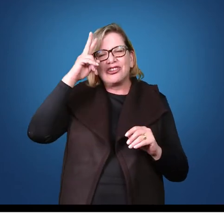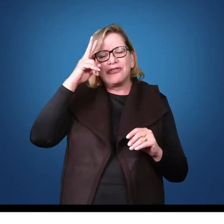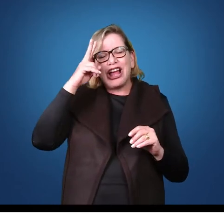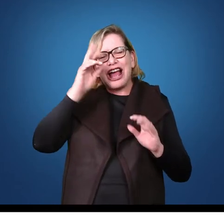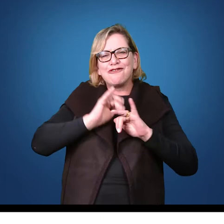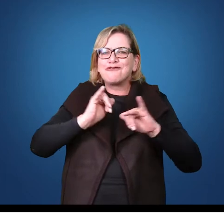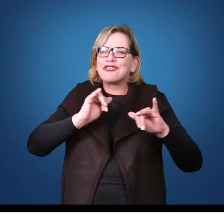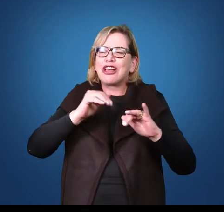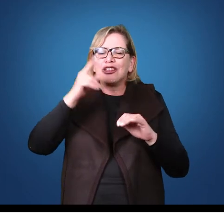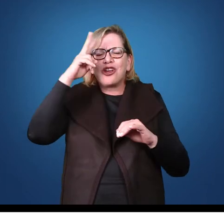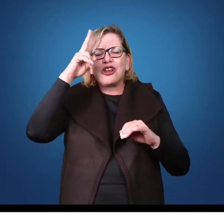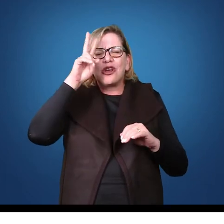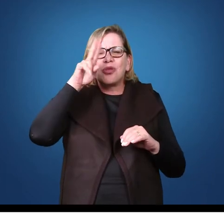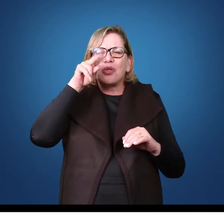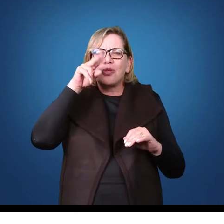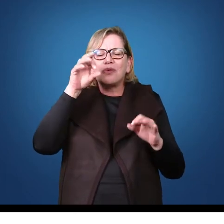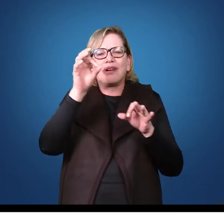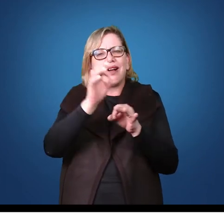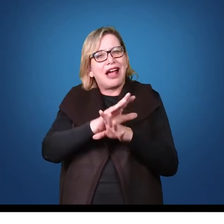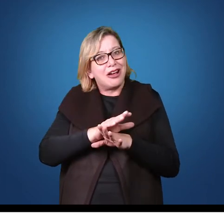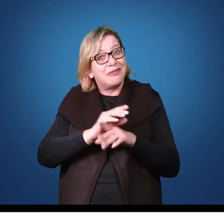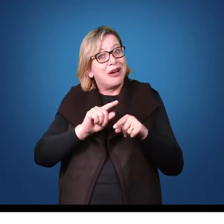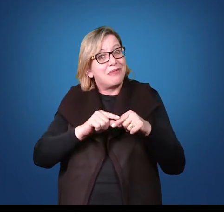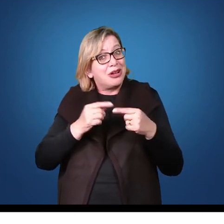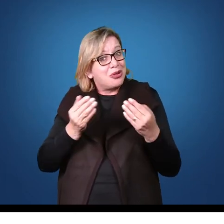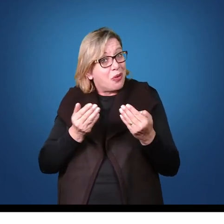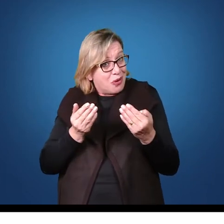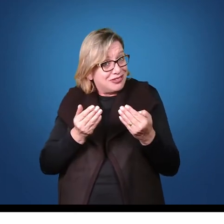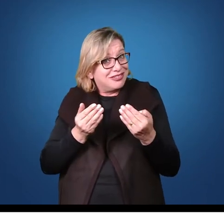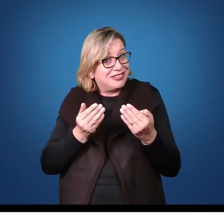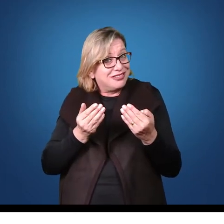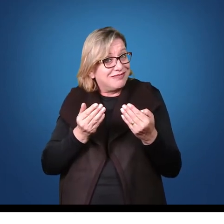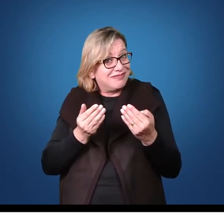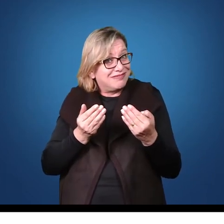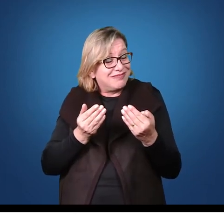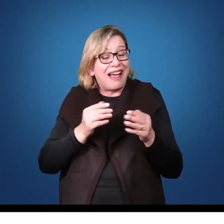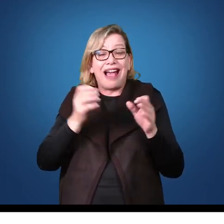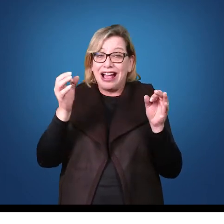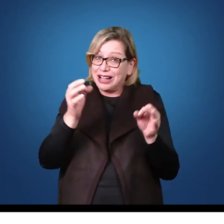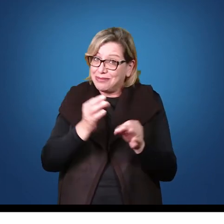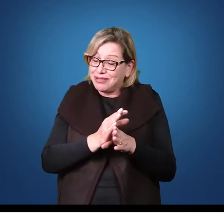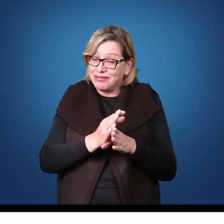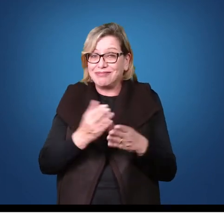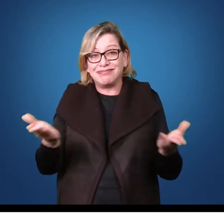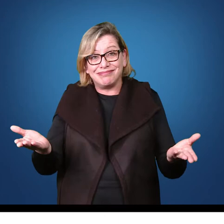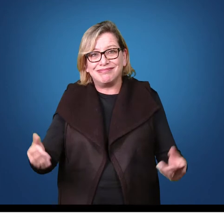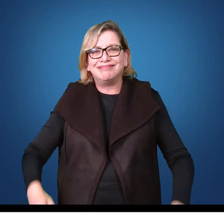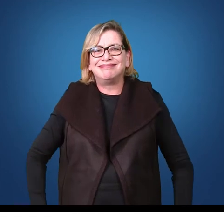nunca terminam. Mas essa, por enquanto, no dia de hoje, está de bom tamanho, não é?